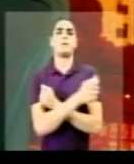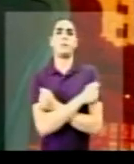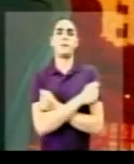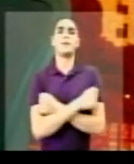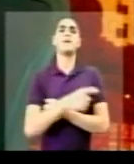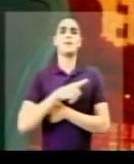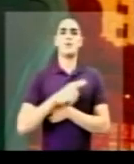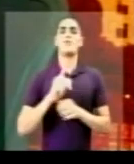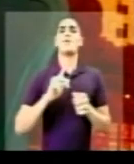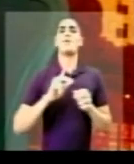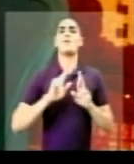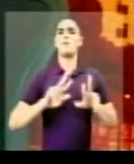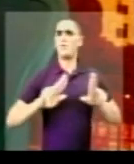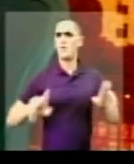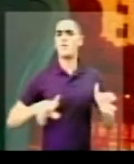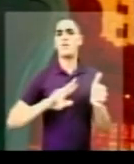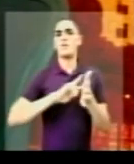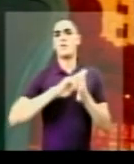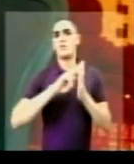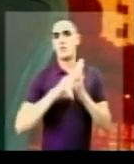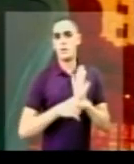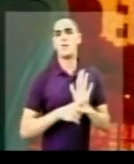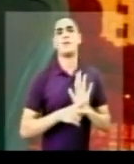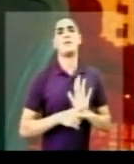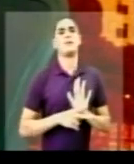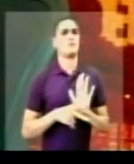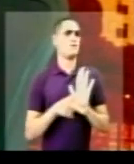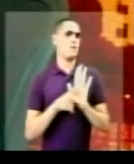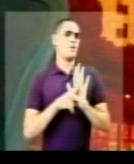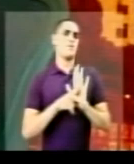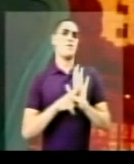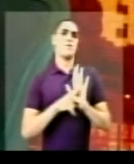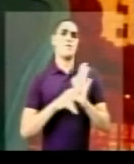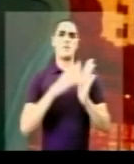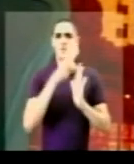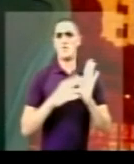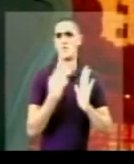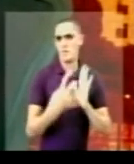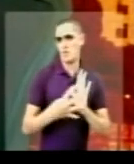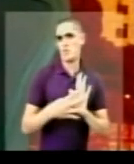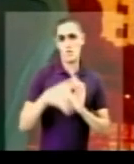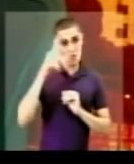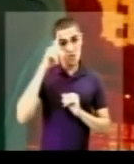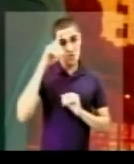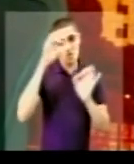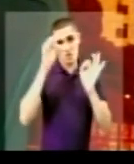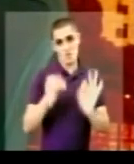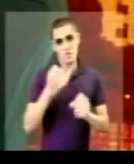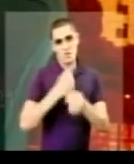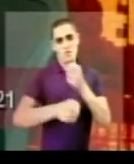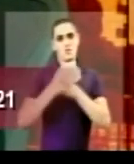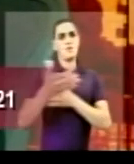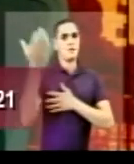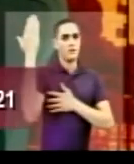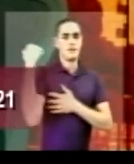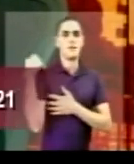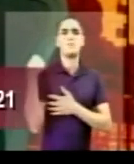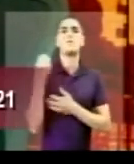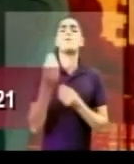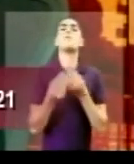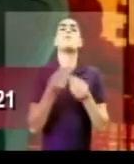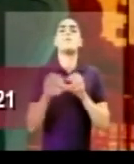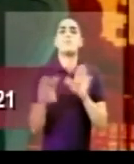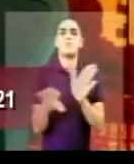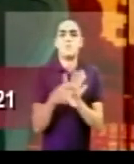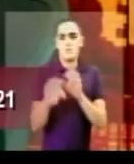tivemos definições de calendário que datam do final do ano passado. O calendário escolar do município de São José